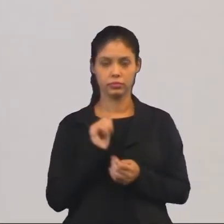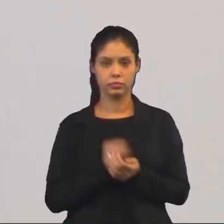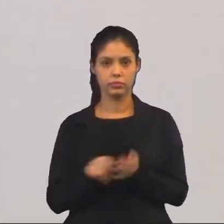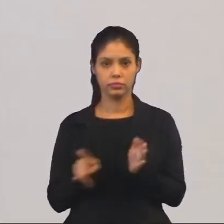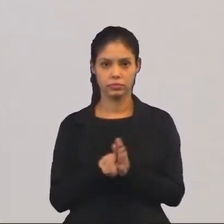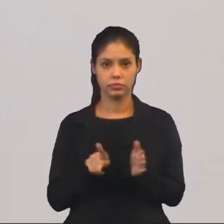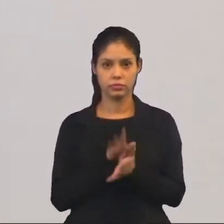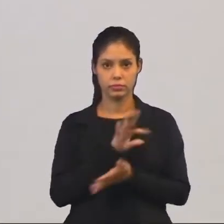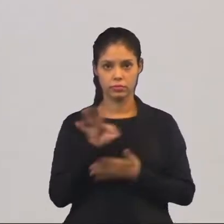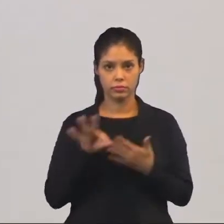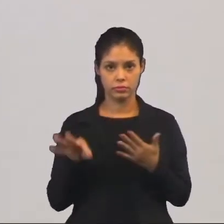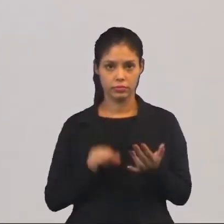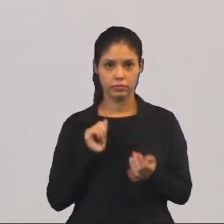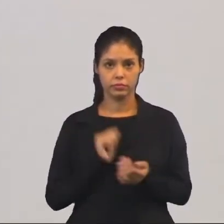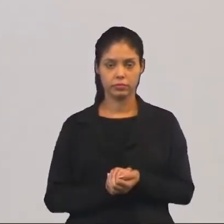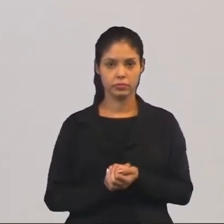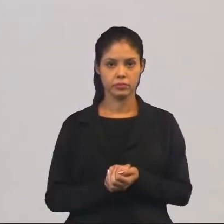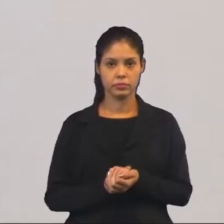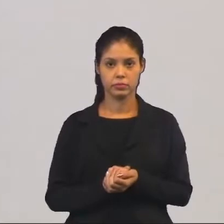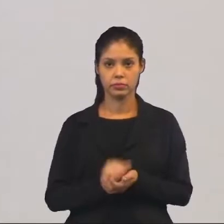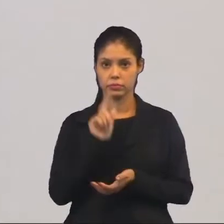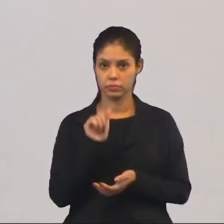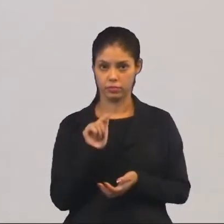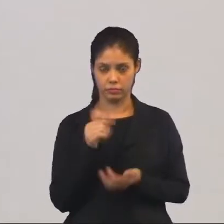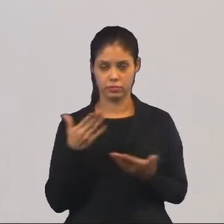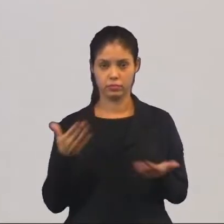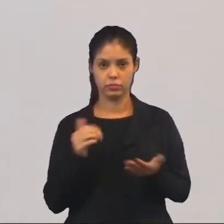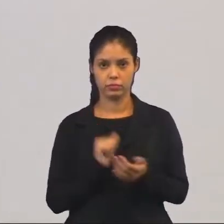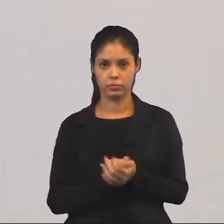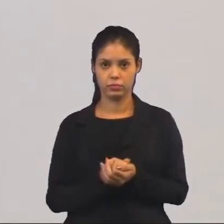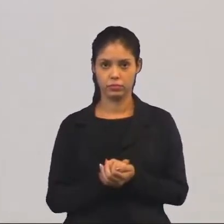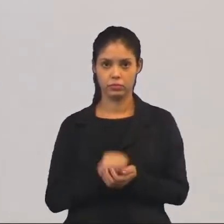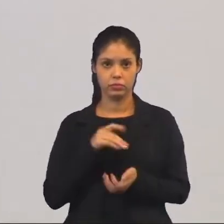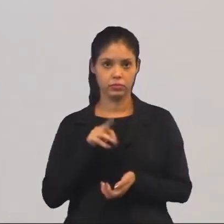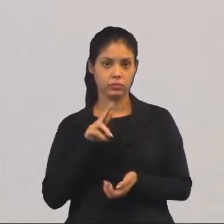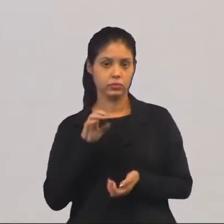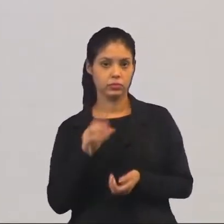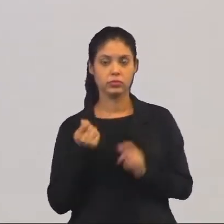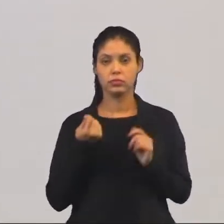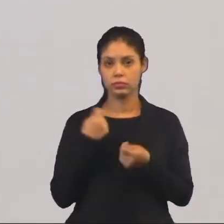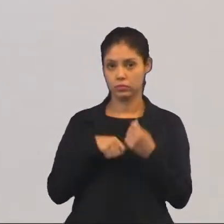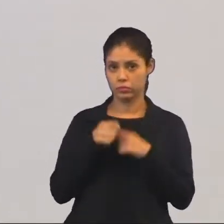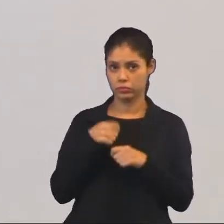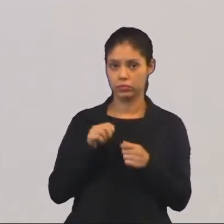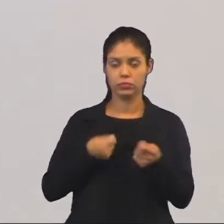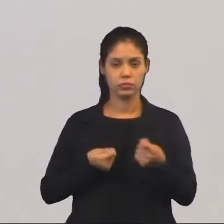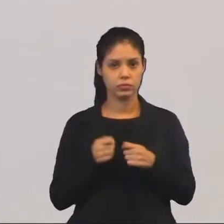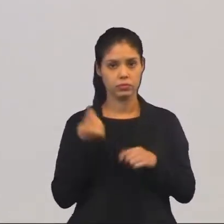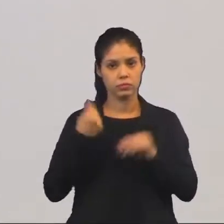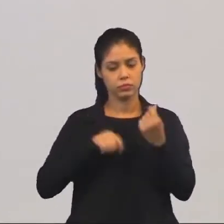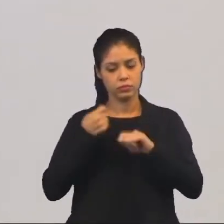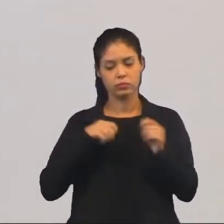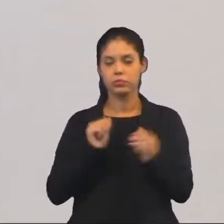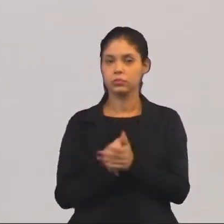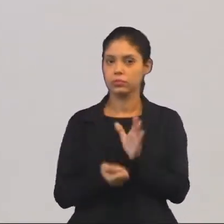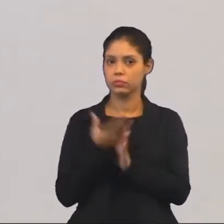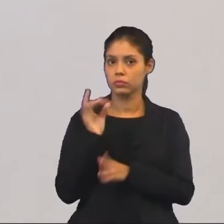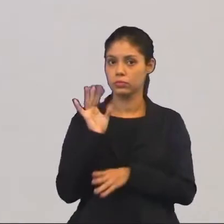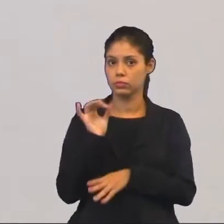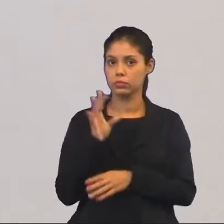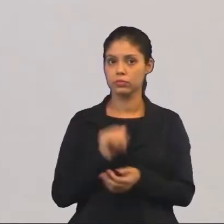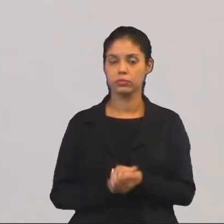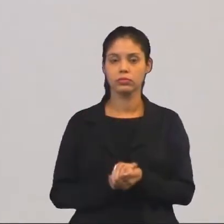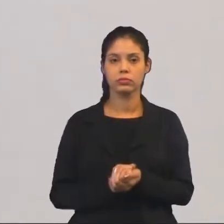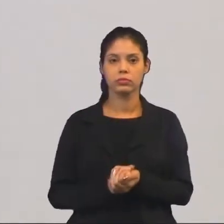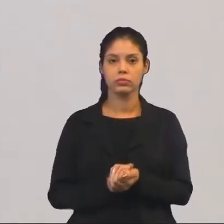tipo de atividade comercial, ela é o motor econômico da cidade. Digamos, uma cidade que produz só